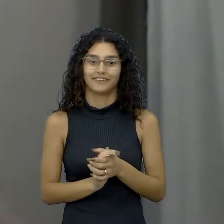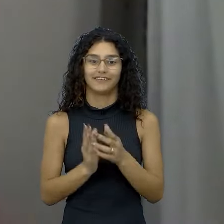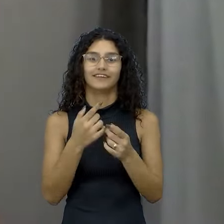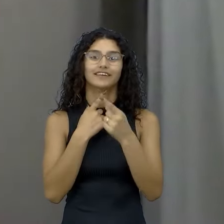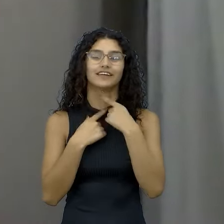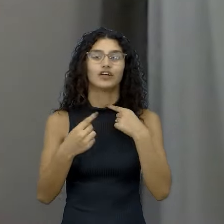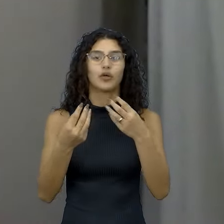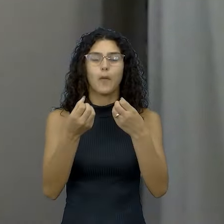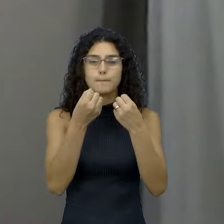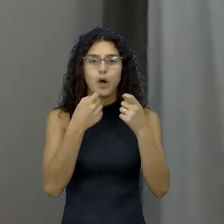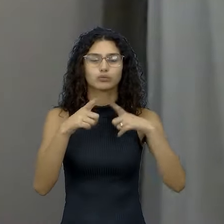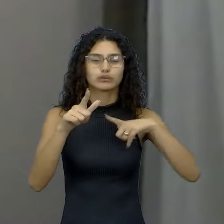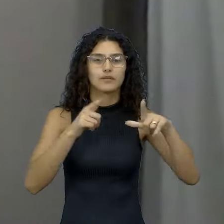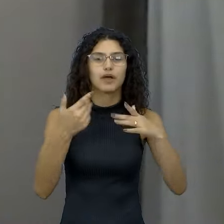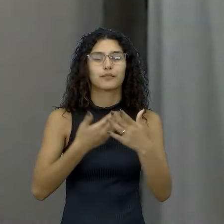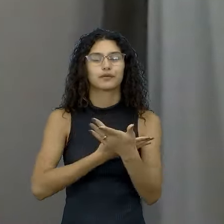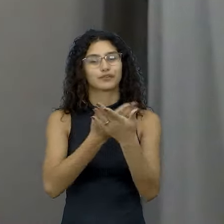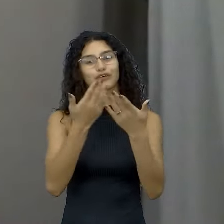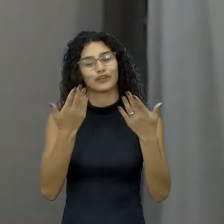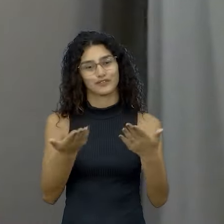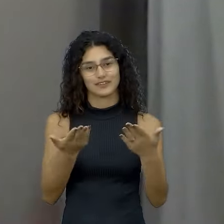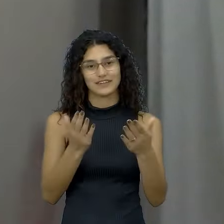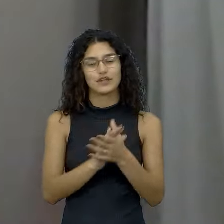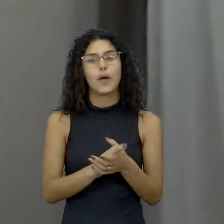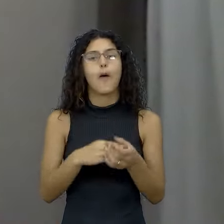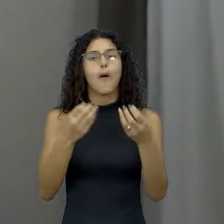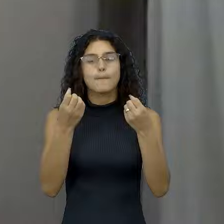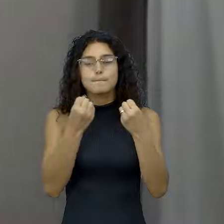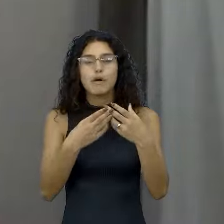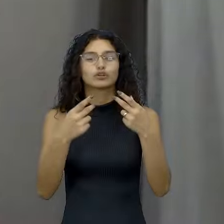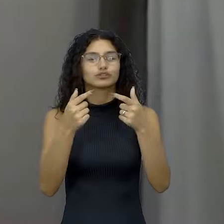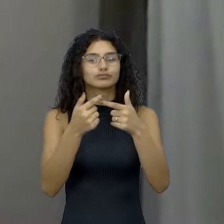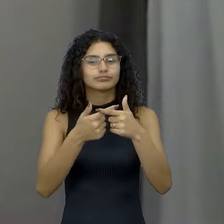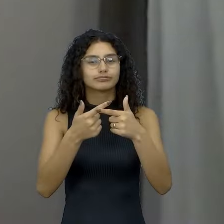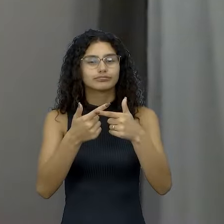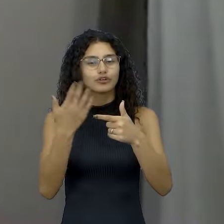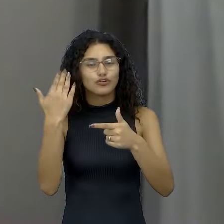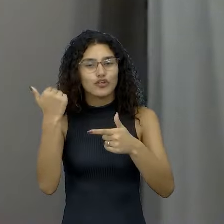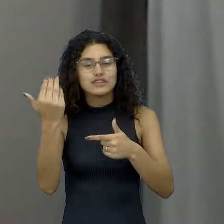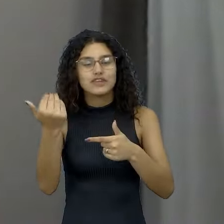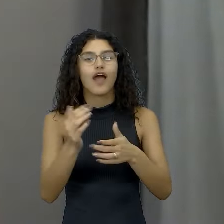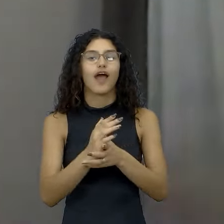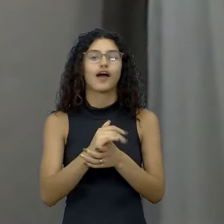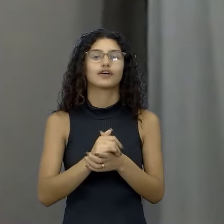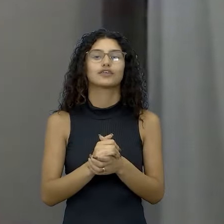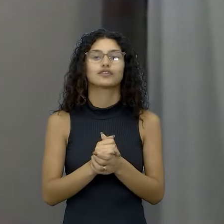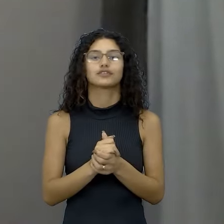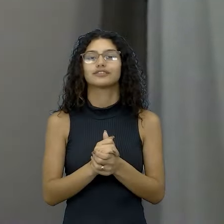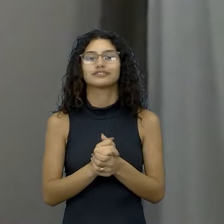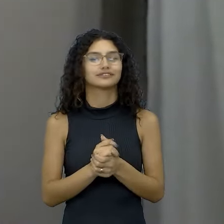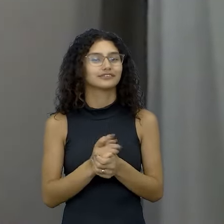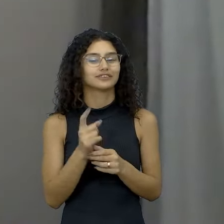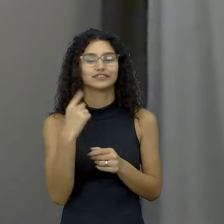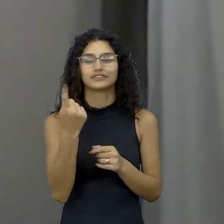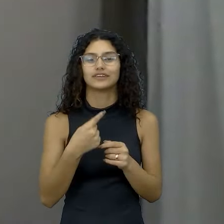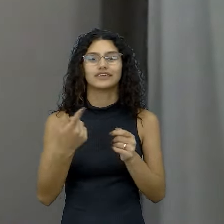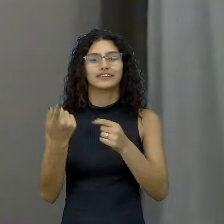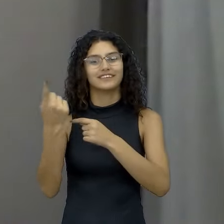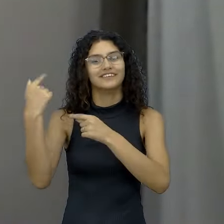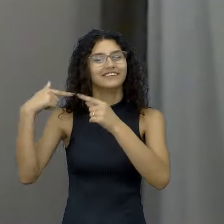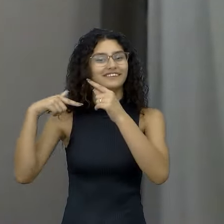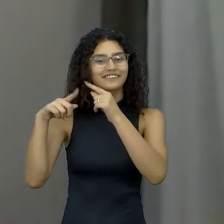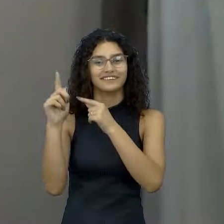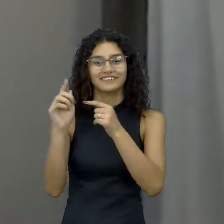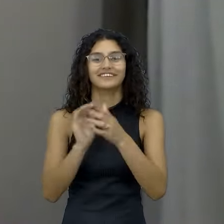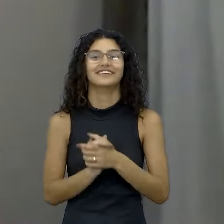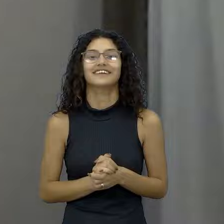um excelente trabalho para todos vocês, muito sucesso com o desenvolvimento dessas aulas